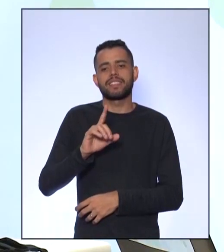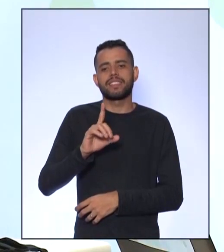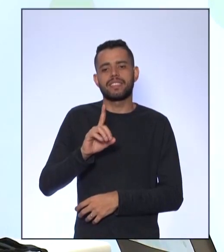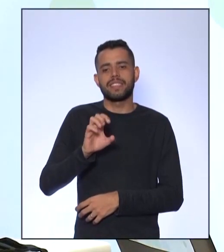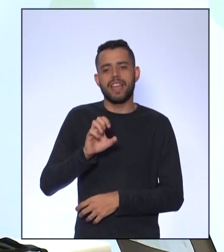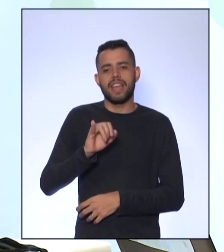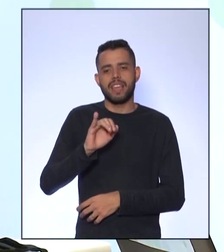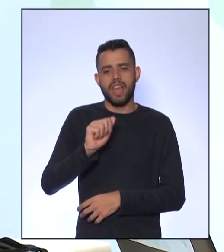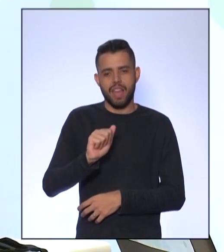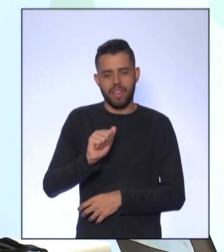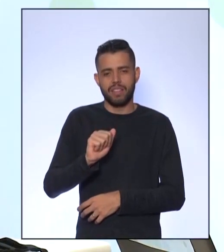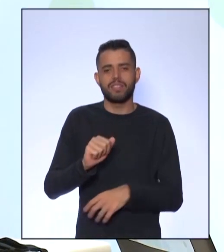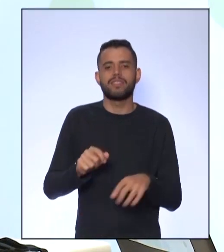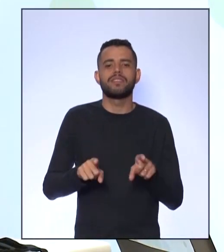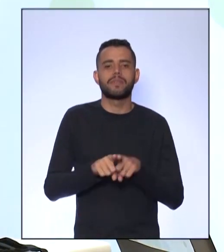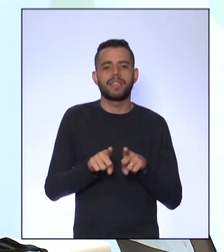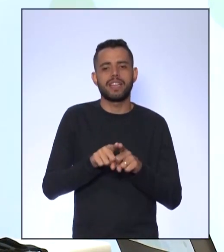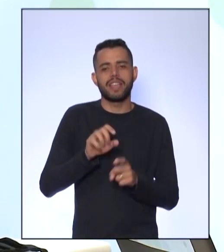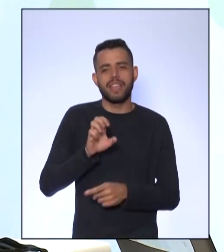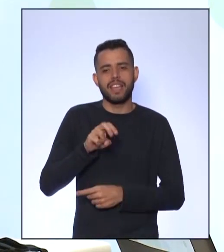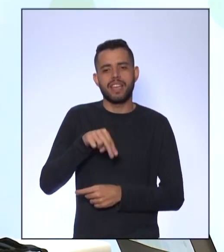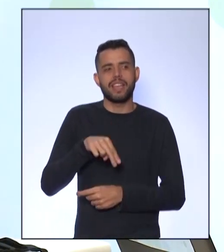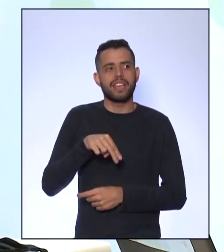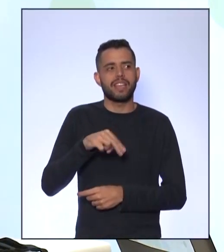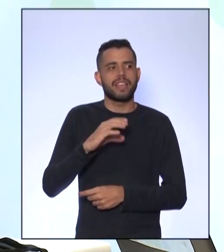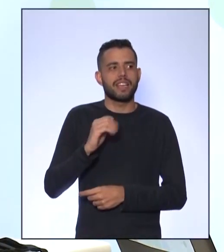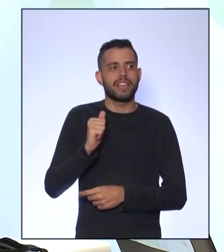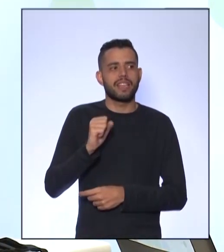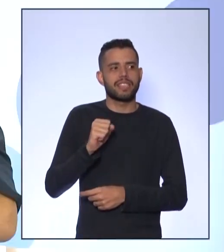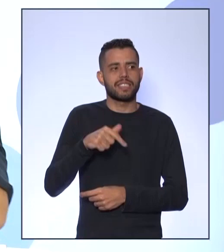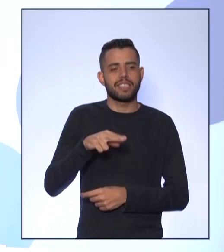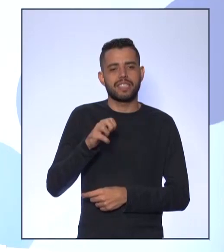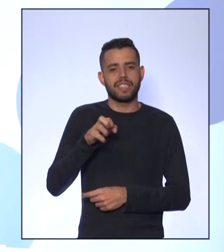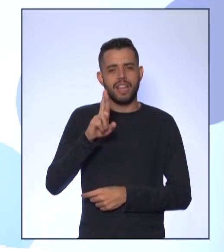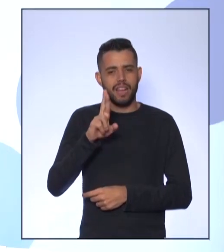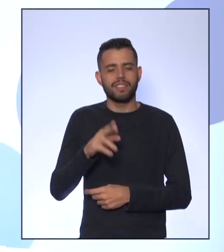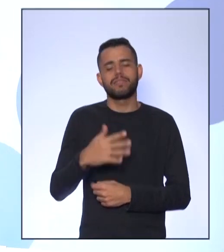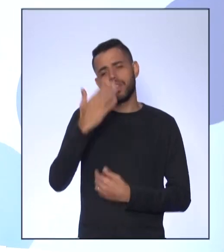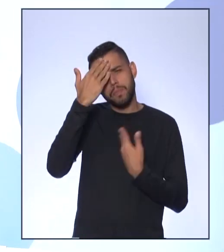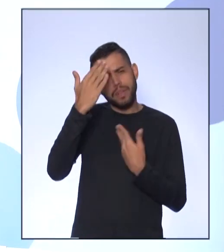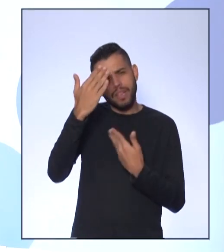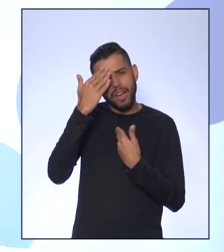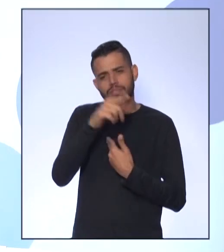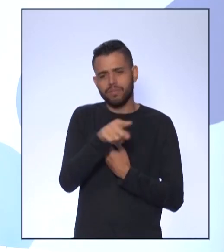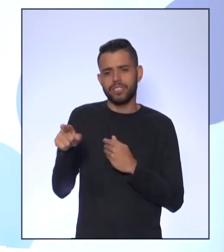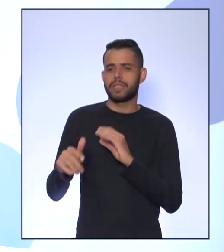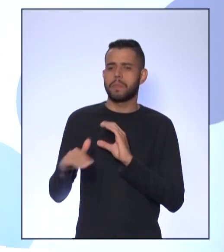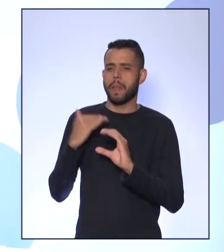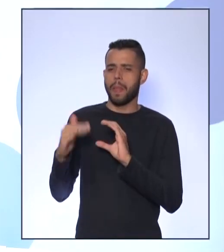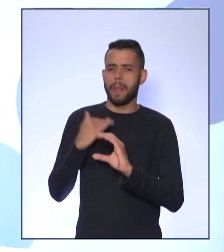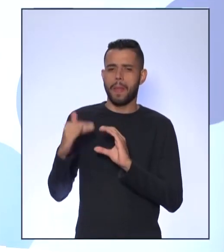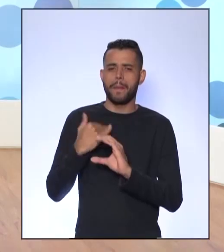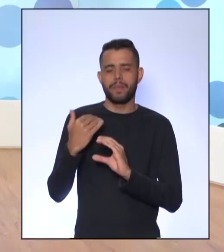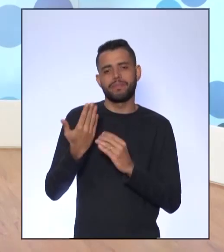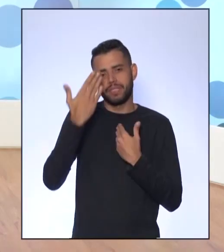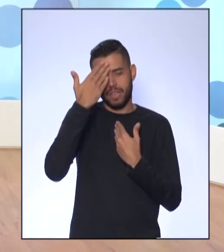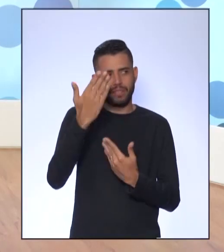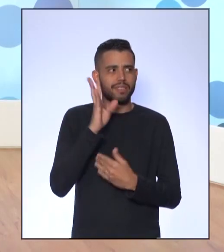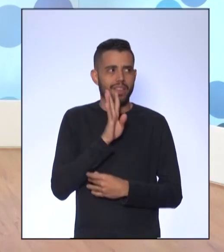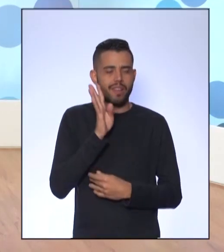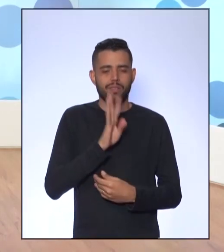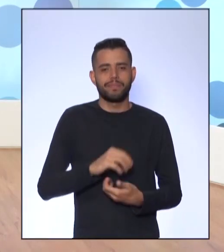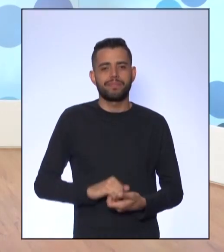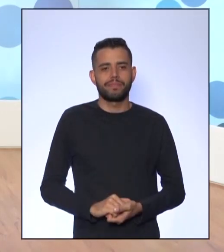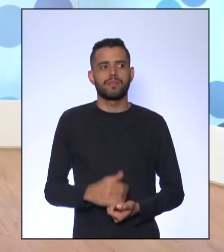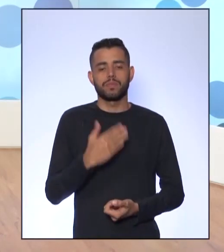Encasquetar. Também, então, essa eu já muito conheço, boa. né, professor? Gente, muito obrigado pela colaboração, viu? Nossa, bacana mesmo. Vou